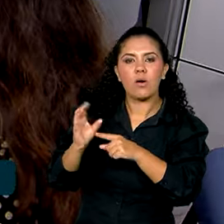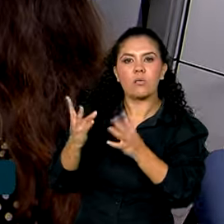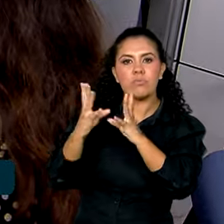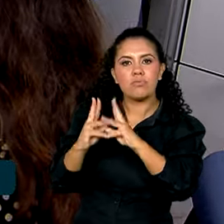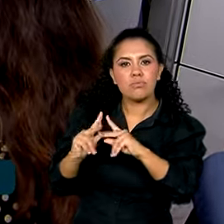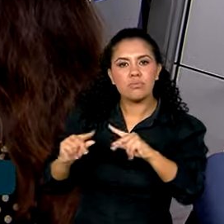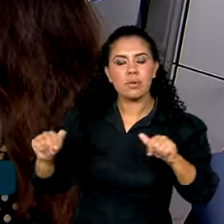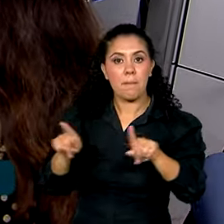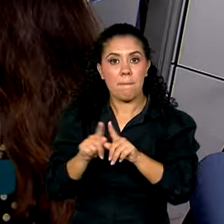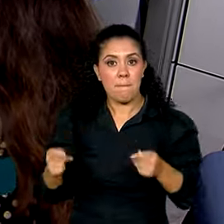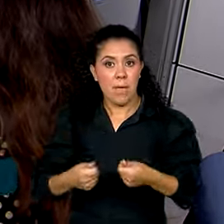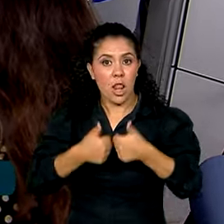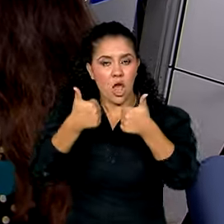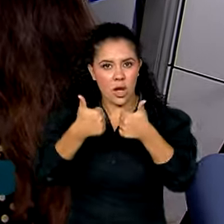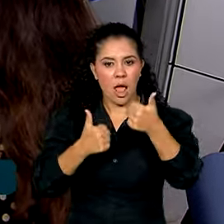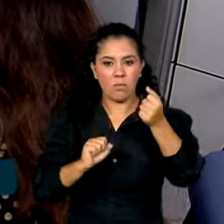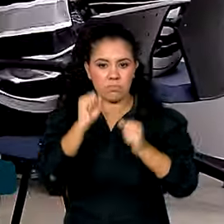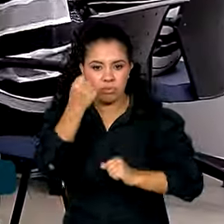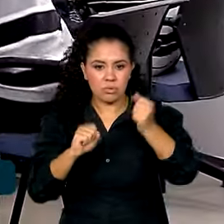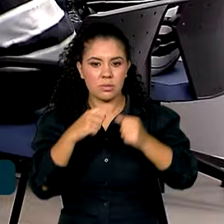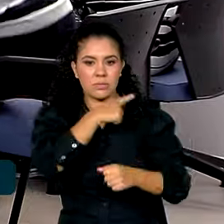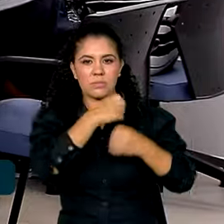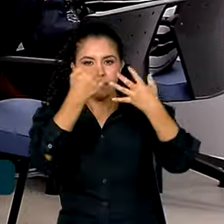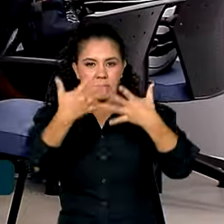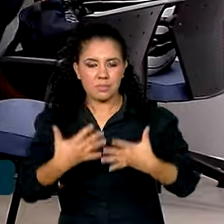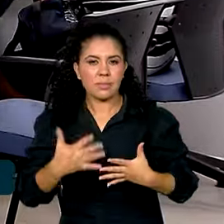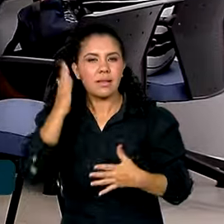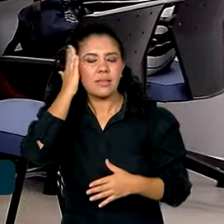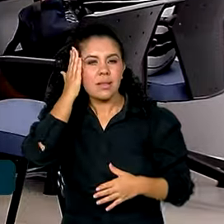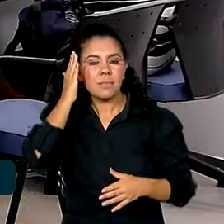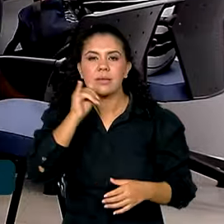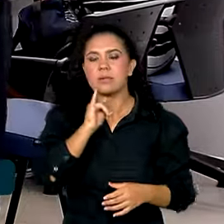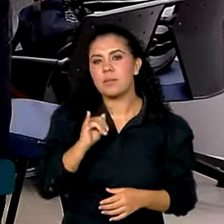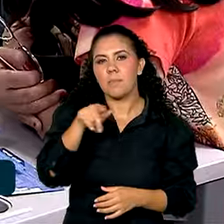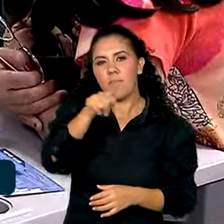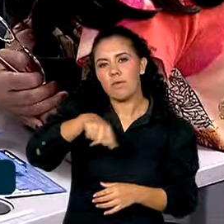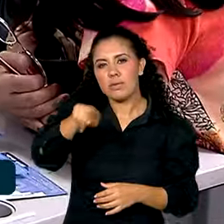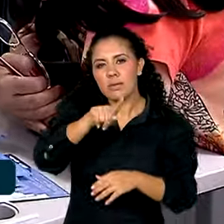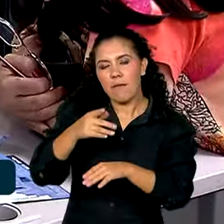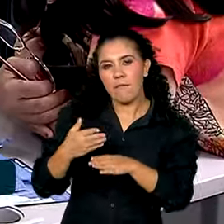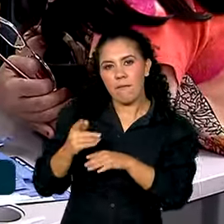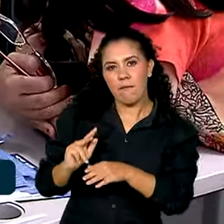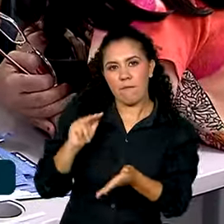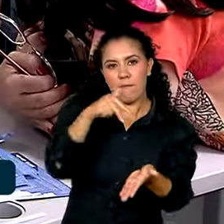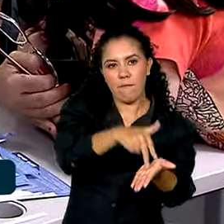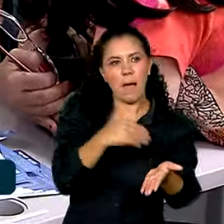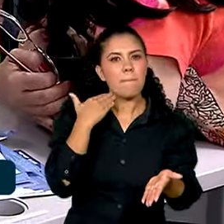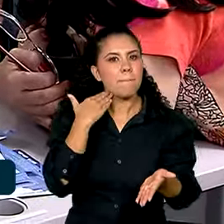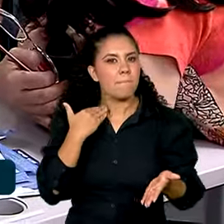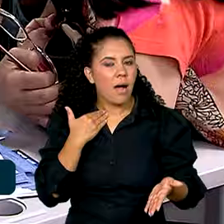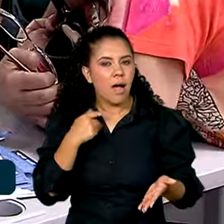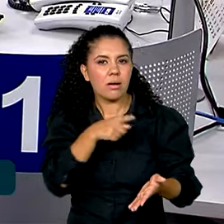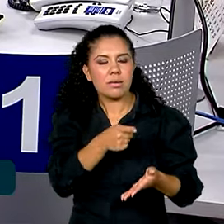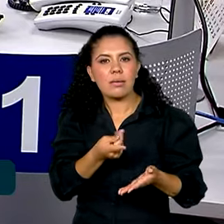E sabe aquela sopa de letrinhas que os bancos costumam oferecer na hora que você procura um investimento? Hoje existem a LCA, que